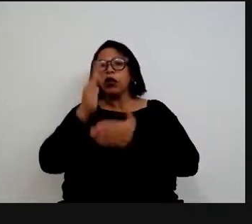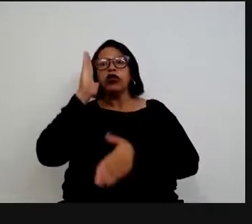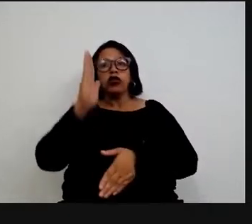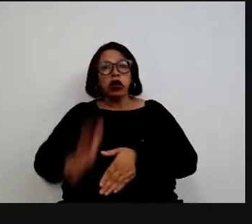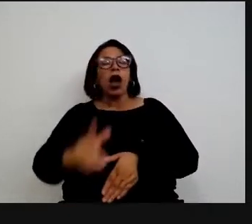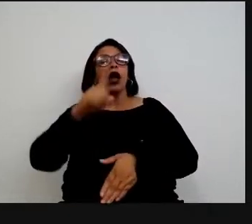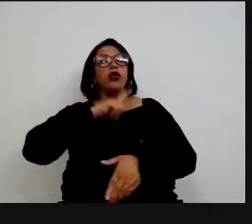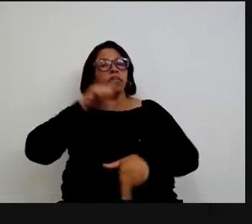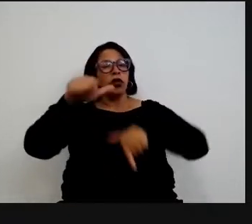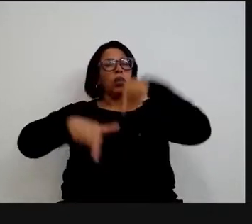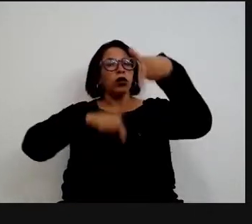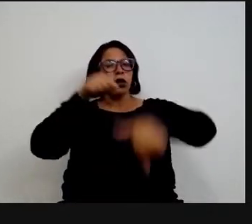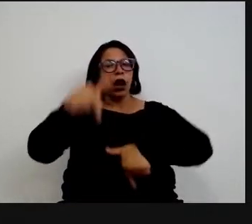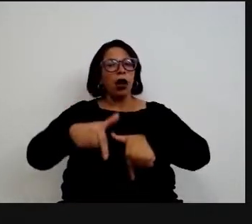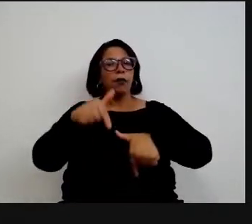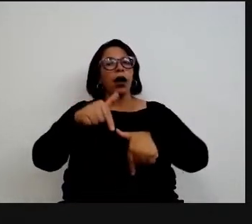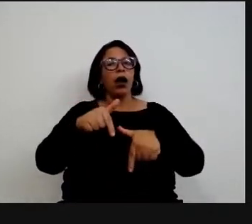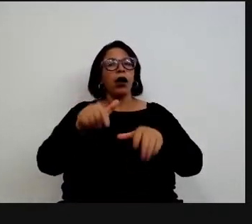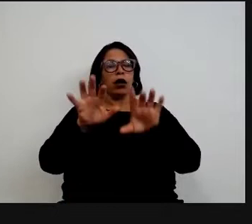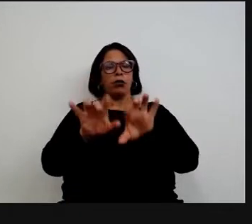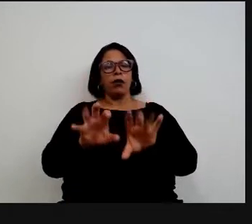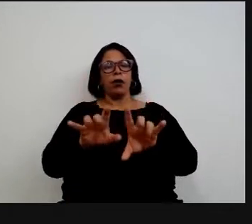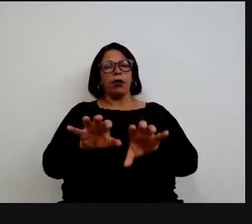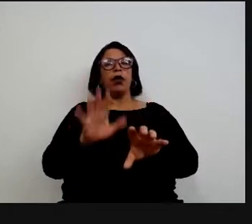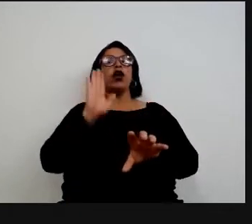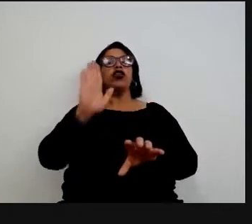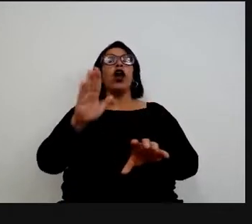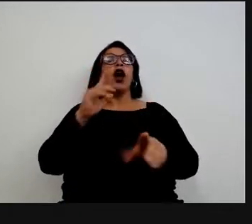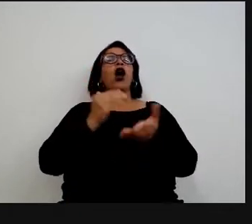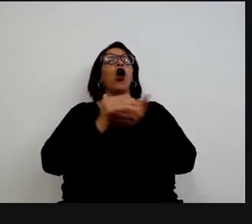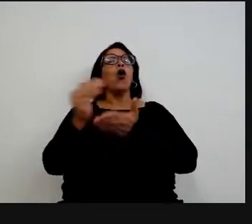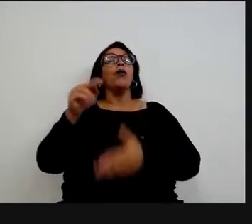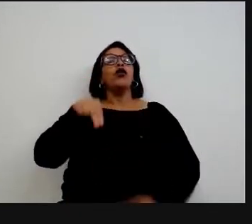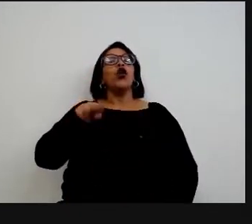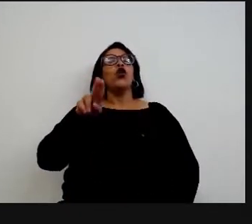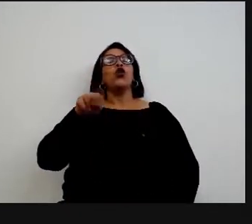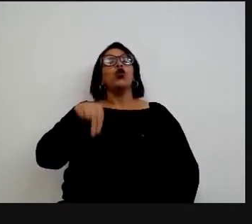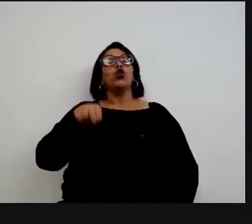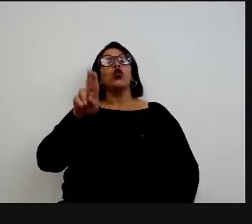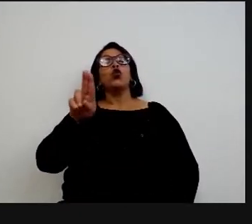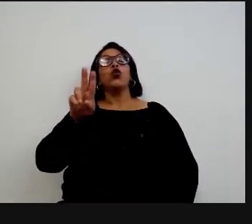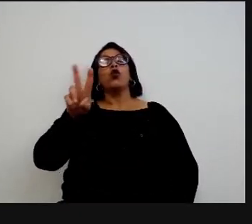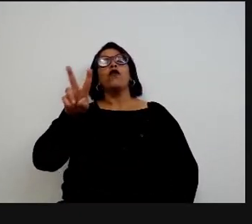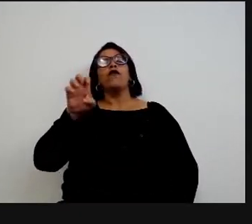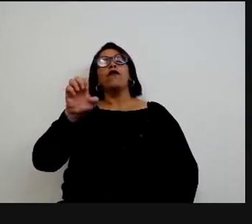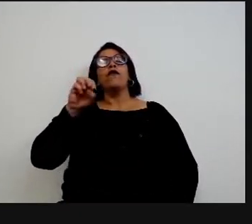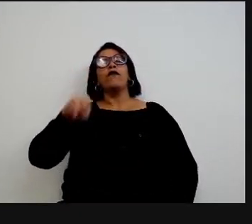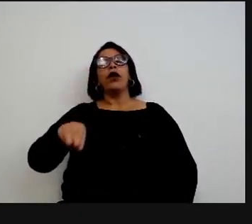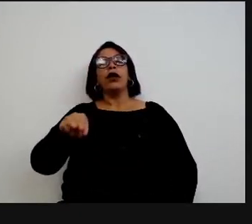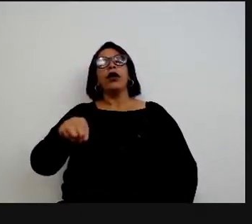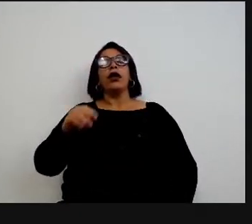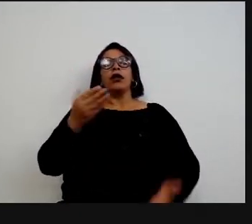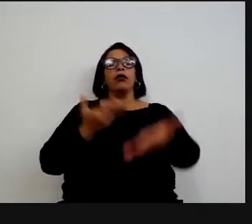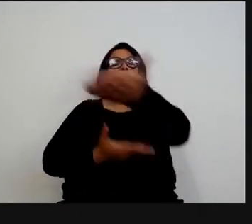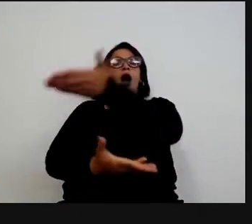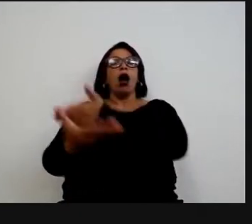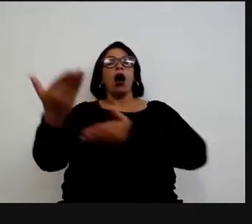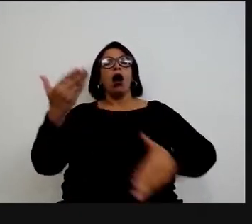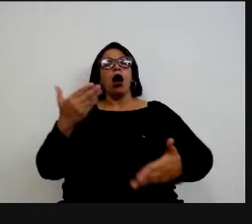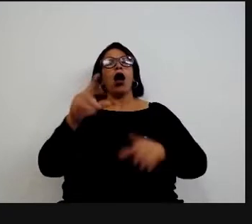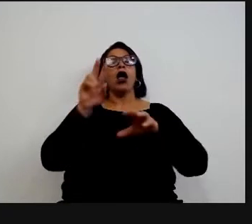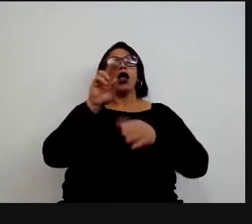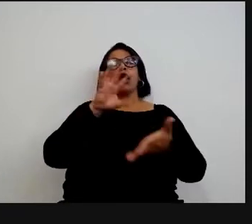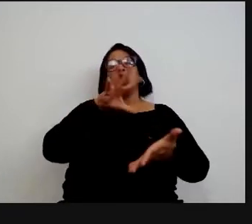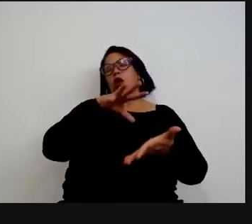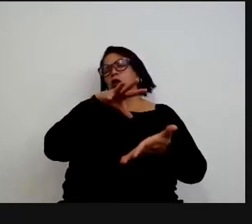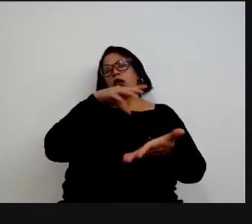havia o trabalho de trabalhar em pastas compartilhadas, né? E compartilhando